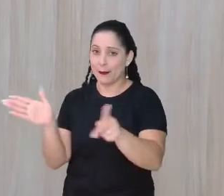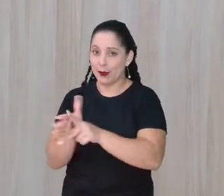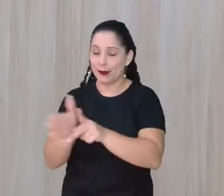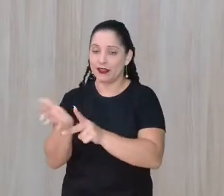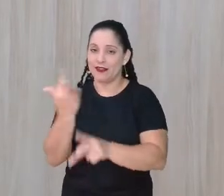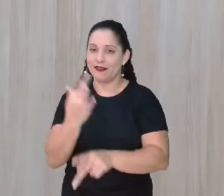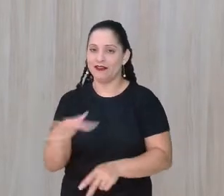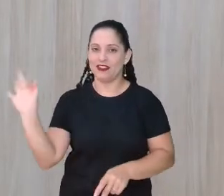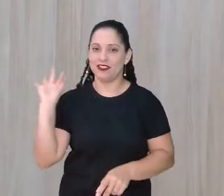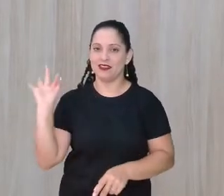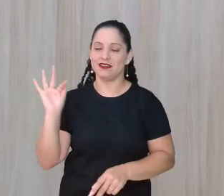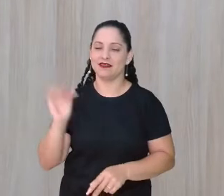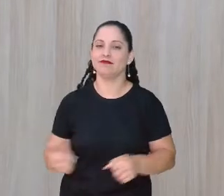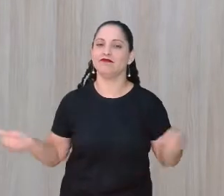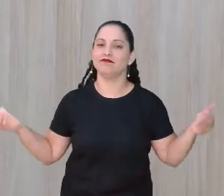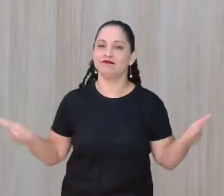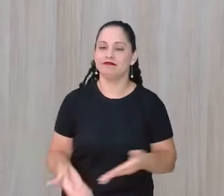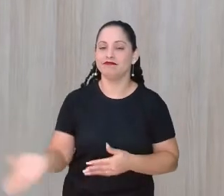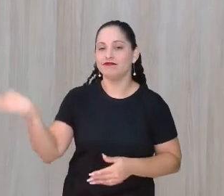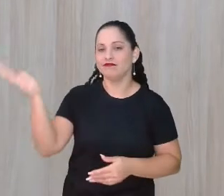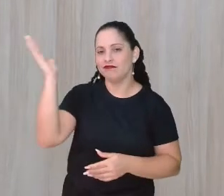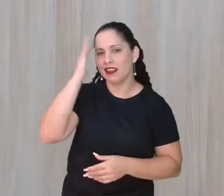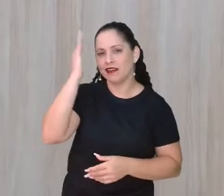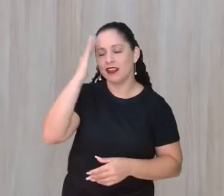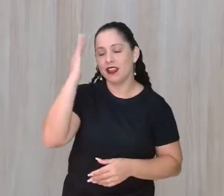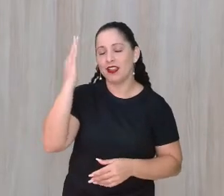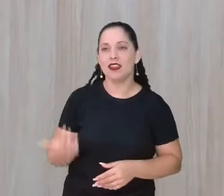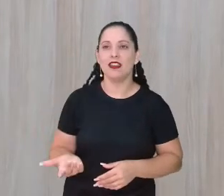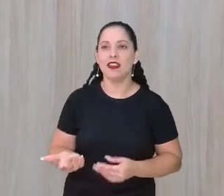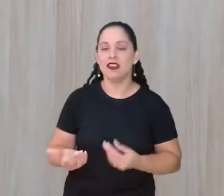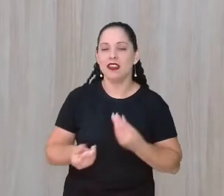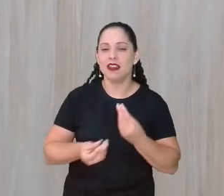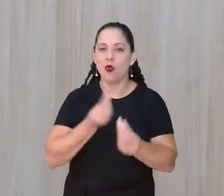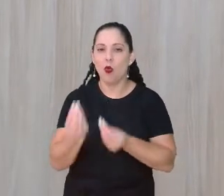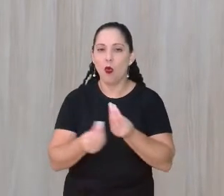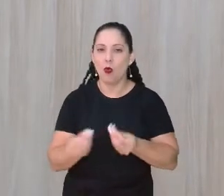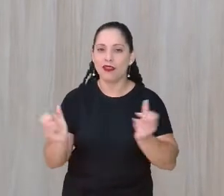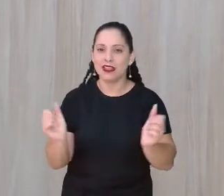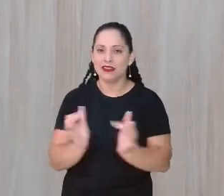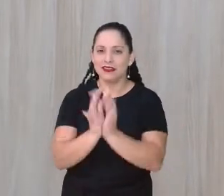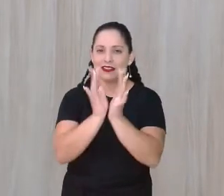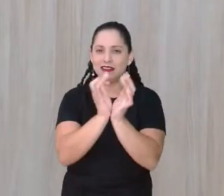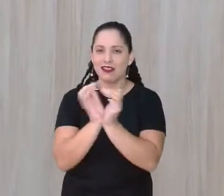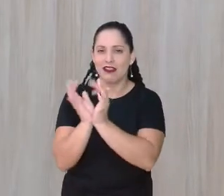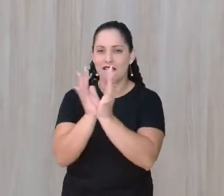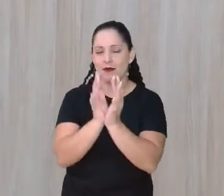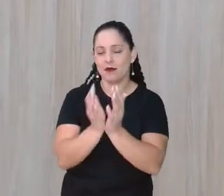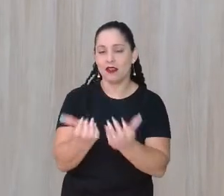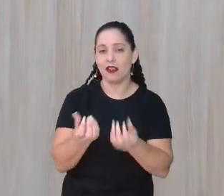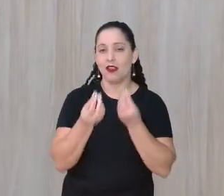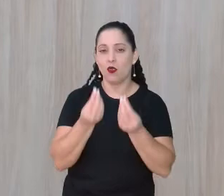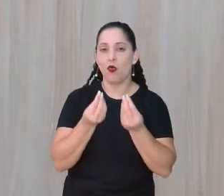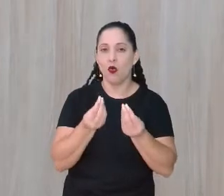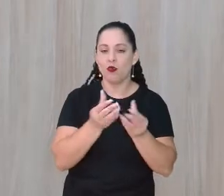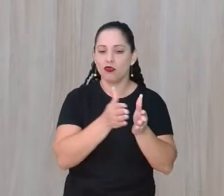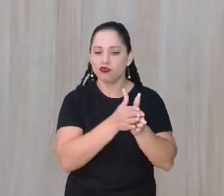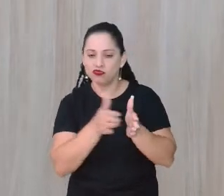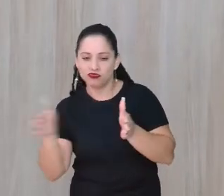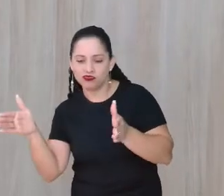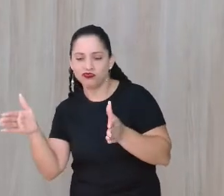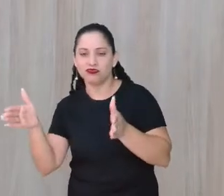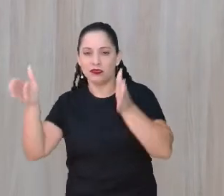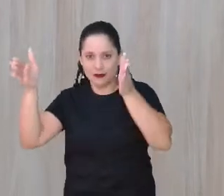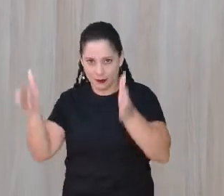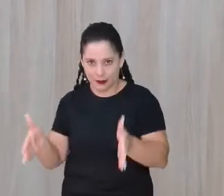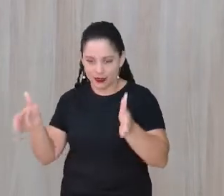França. E aí a gente vai entender um pouquinho sobre essa dinâmica, né, como foi esse período. Então, vamos aqui,